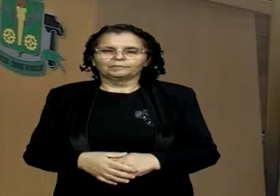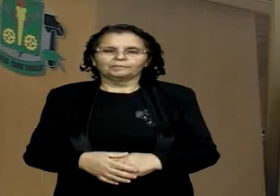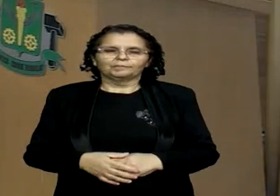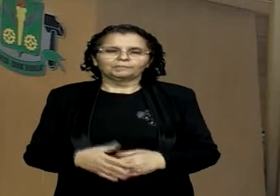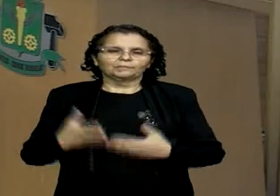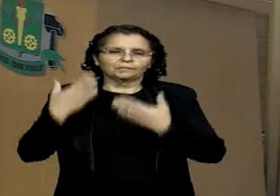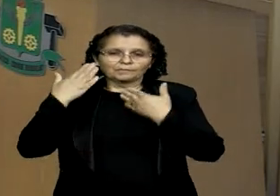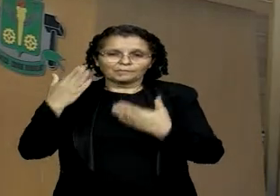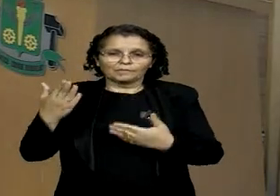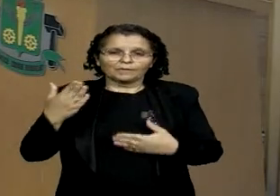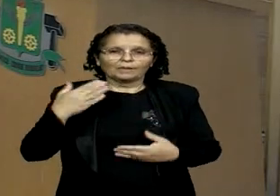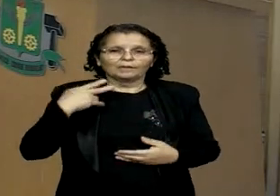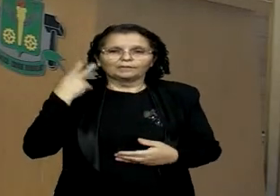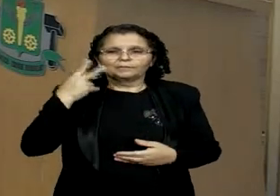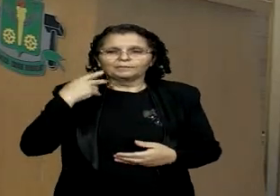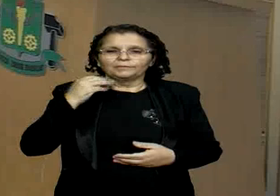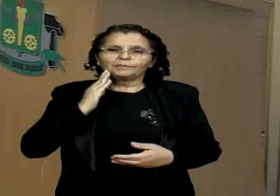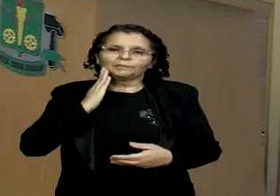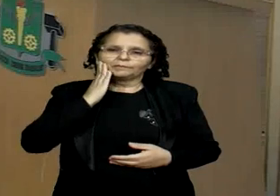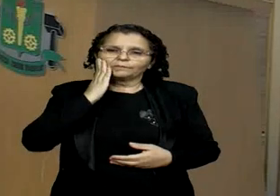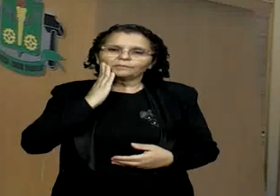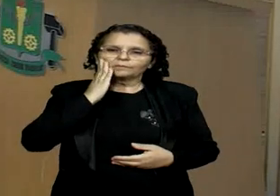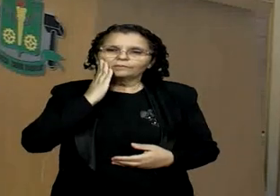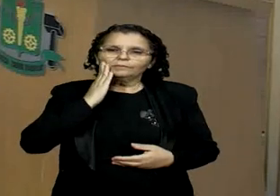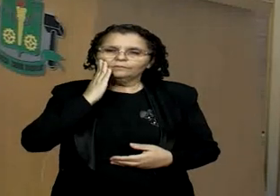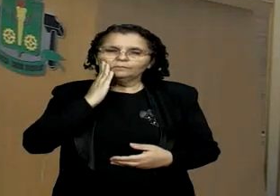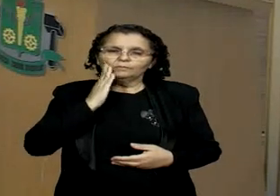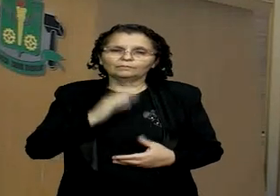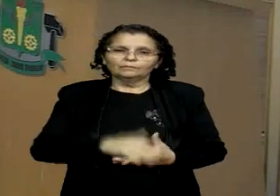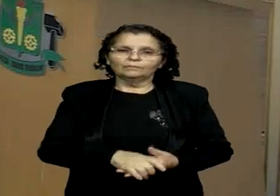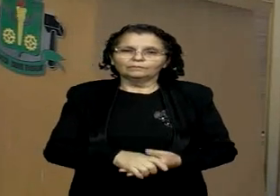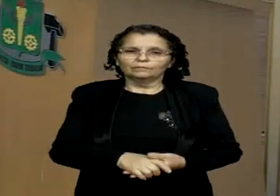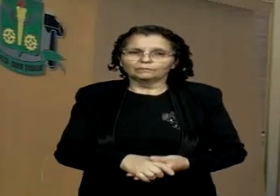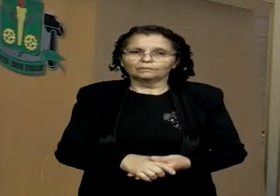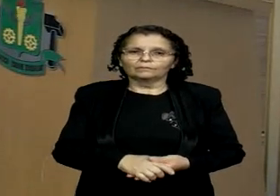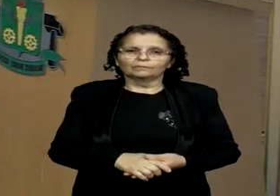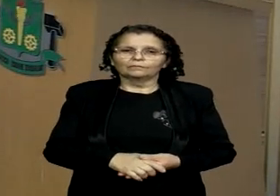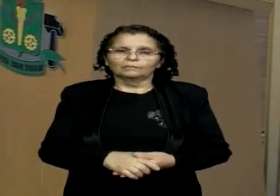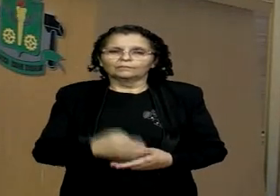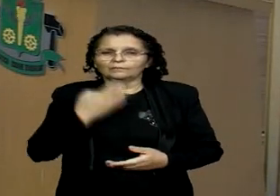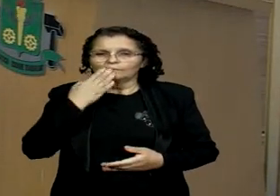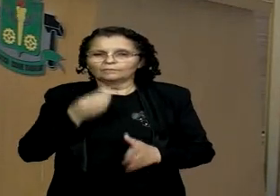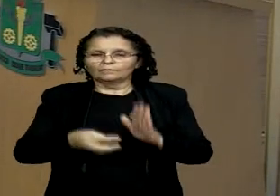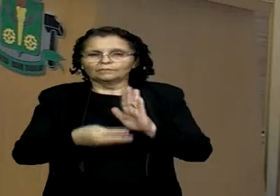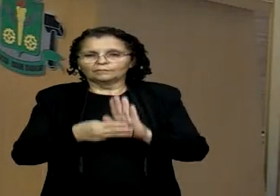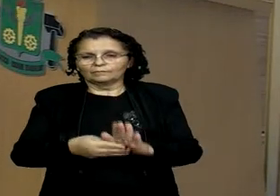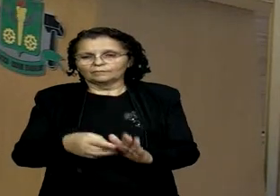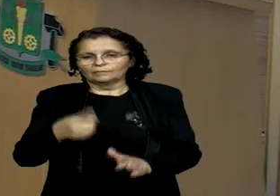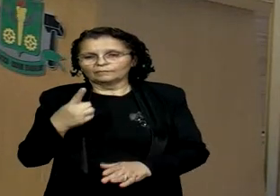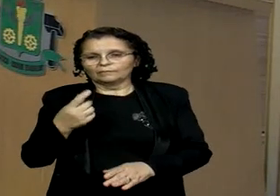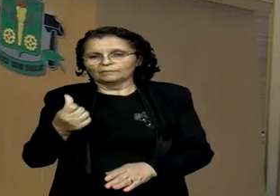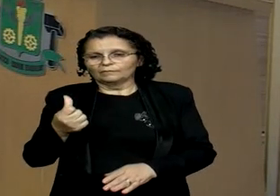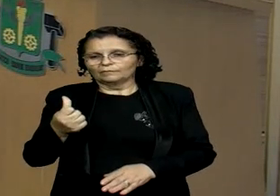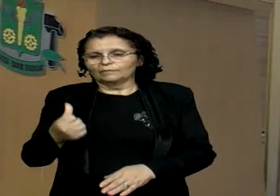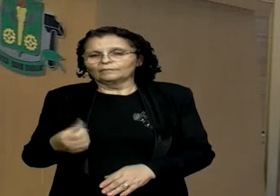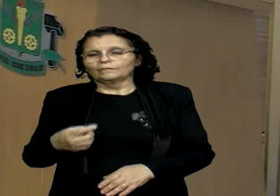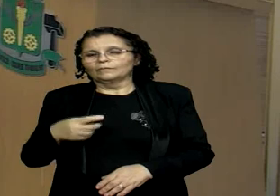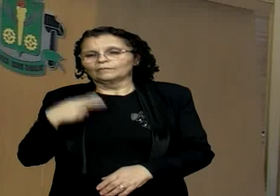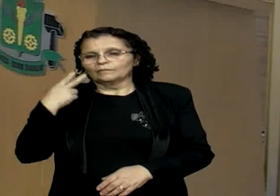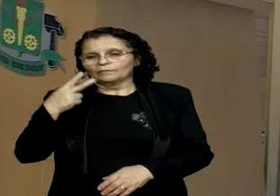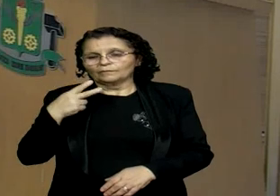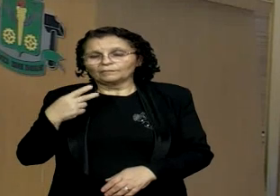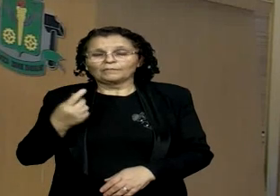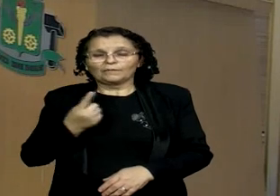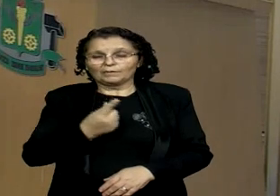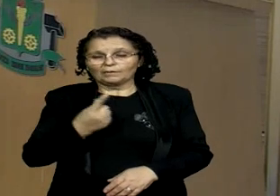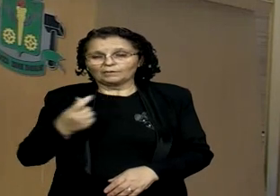Obrigado, nobre vereador Paulo Júnior. Continua em discussão a moção de apelo 119/2024 do nobre vereador